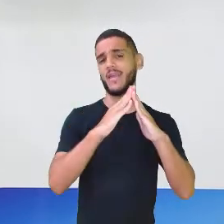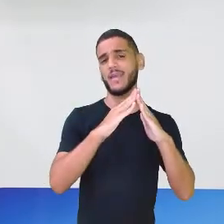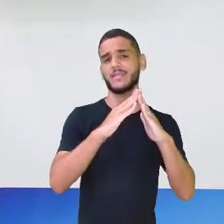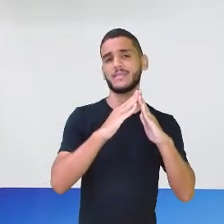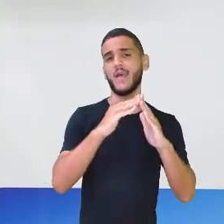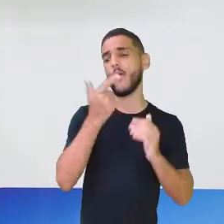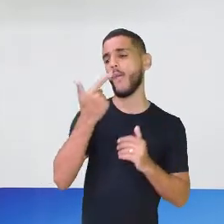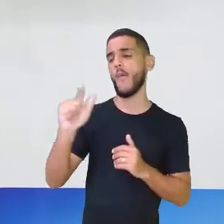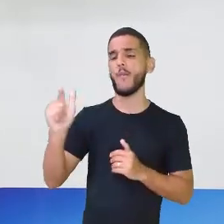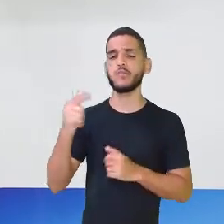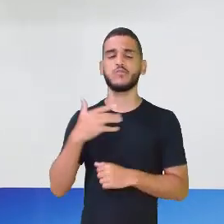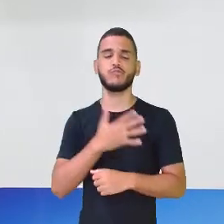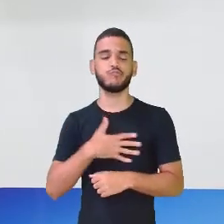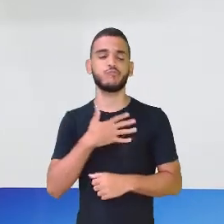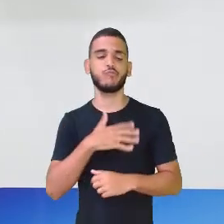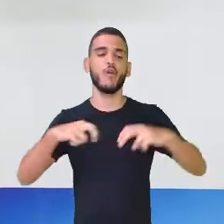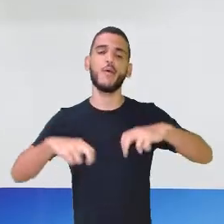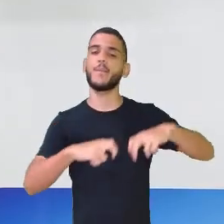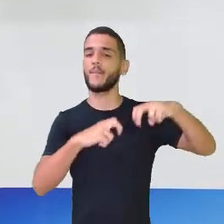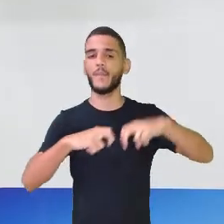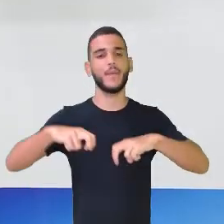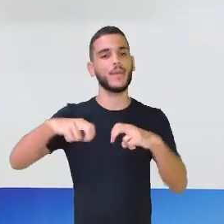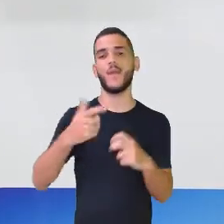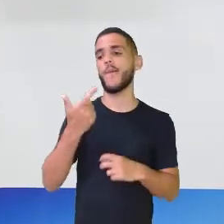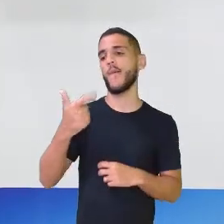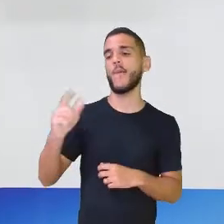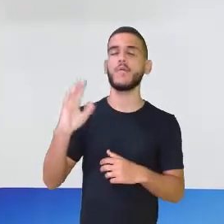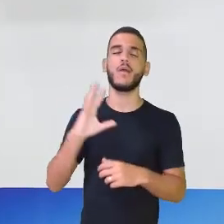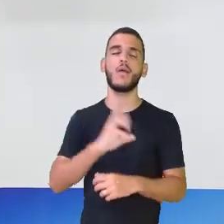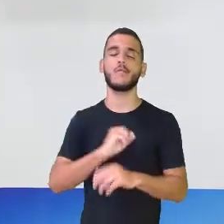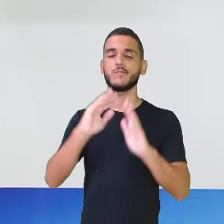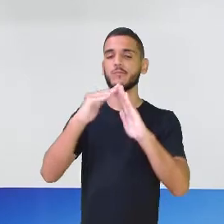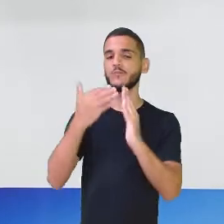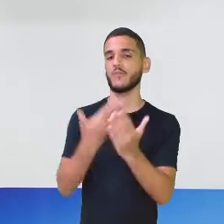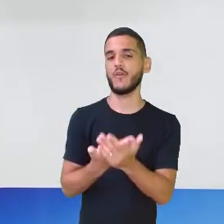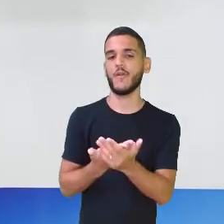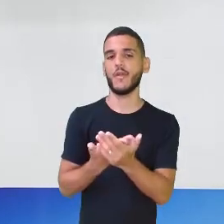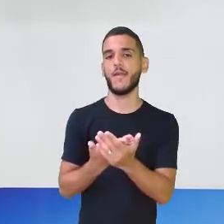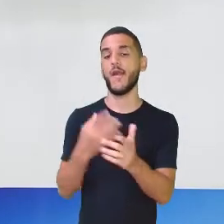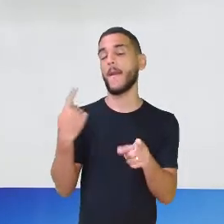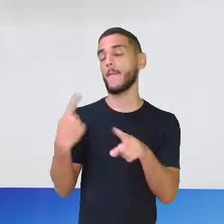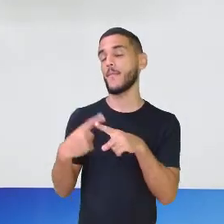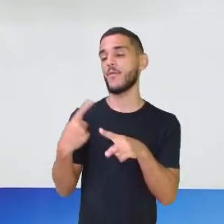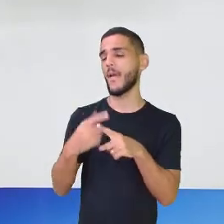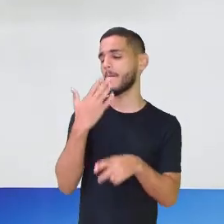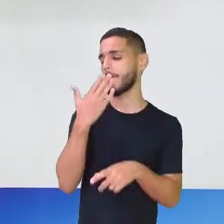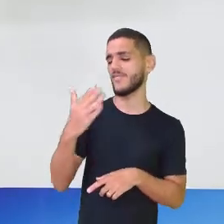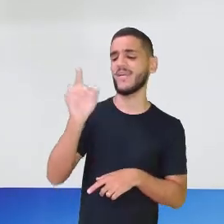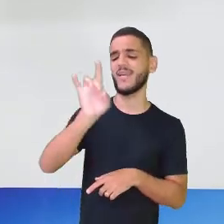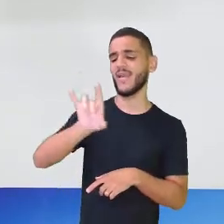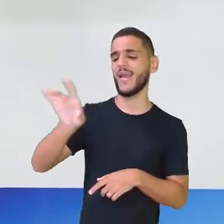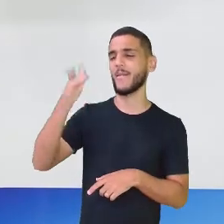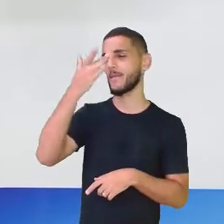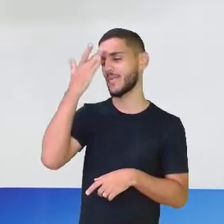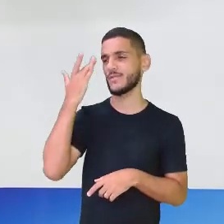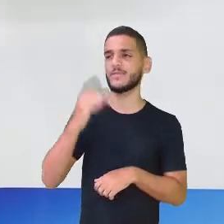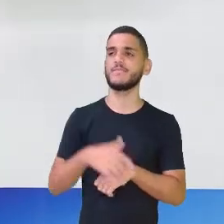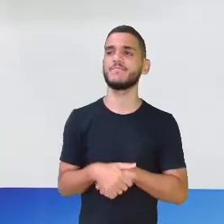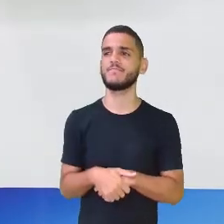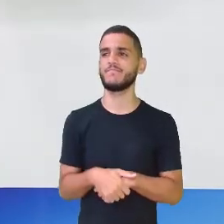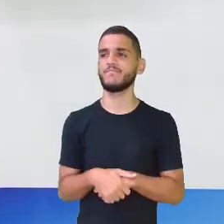no parquinho. Tem gente que gosta de estar na escola. Gosto individual de cada um. Tá